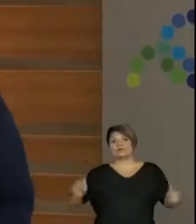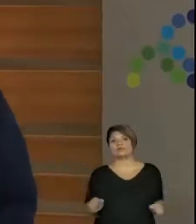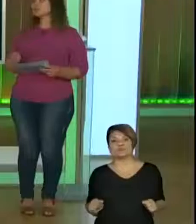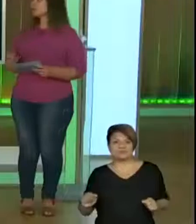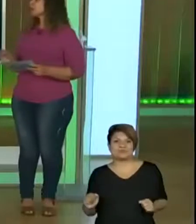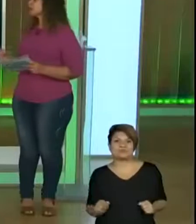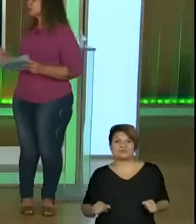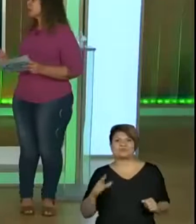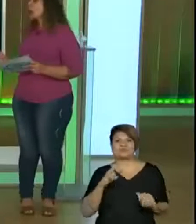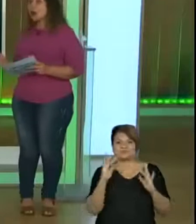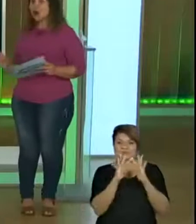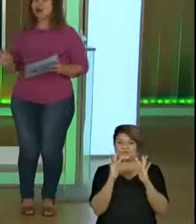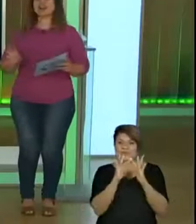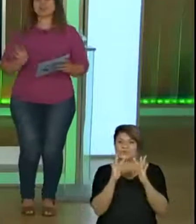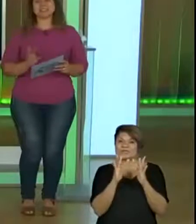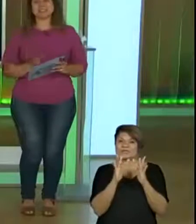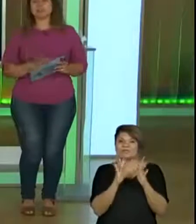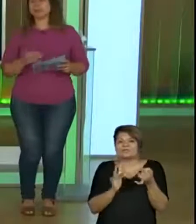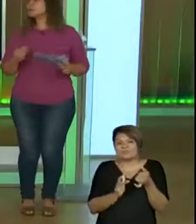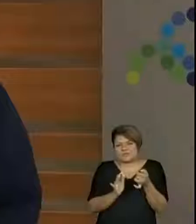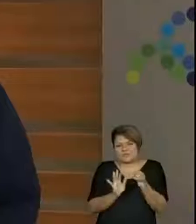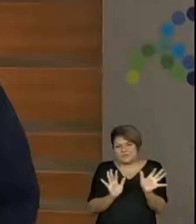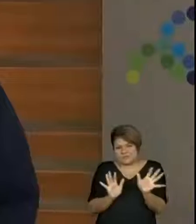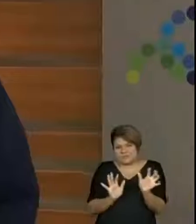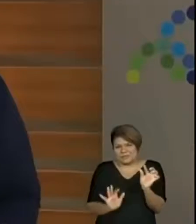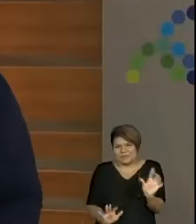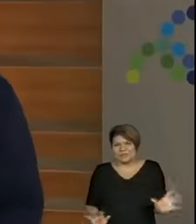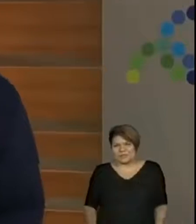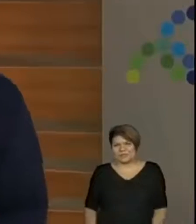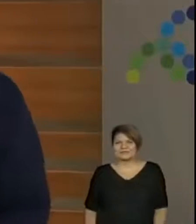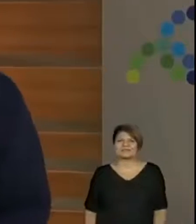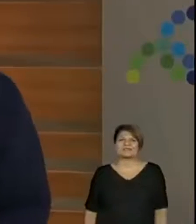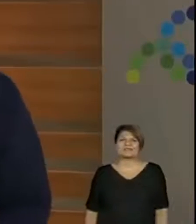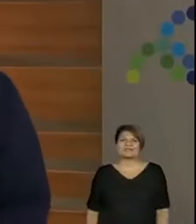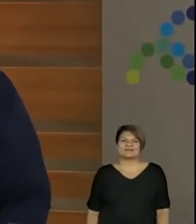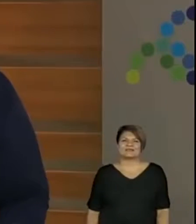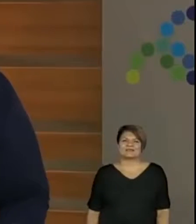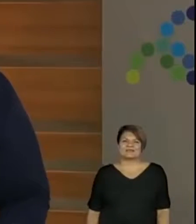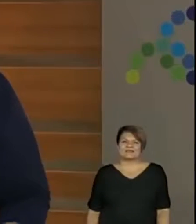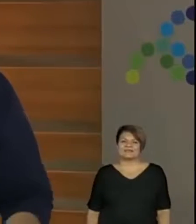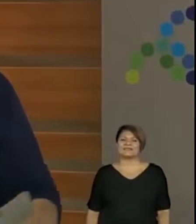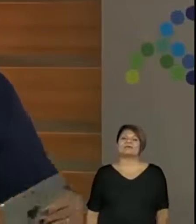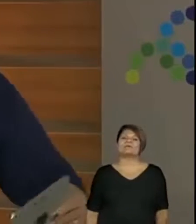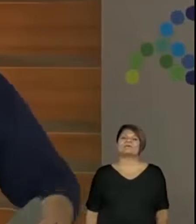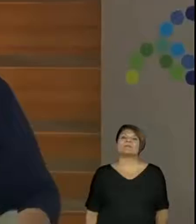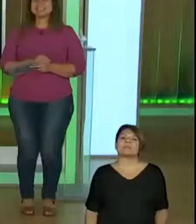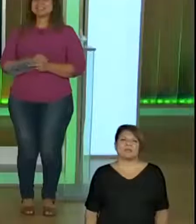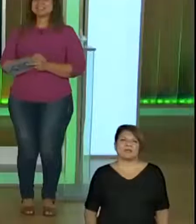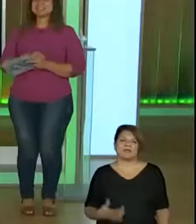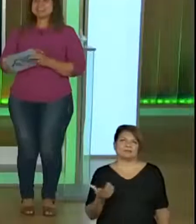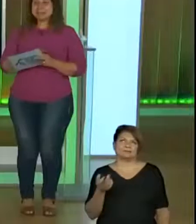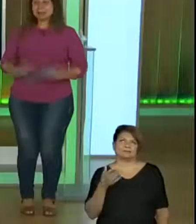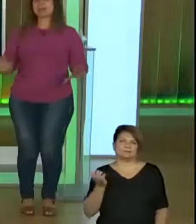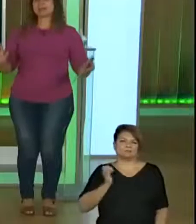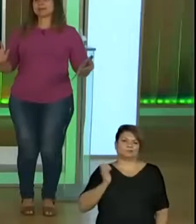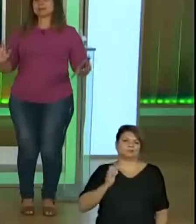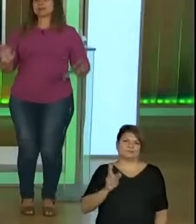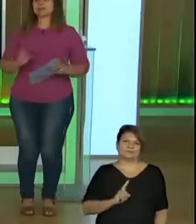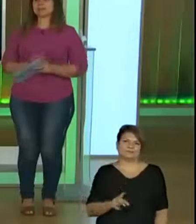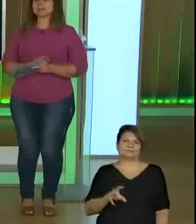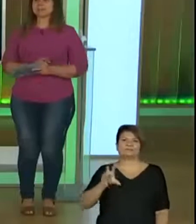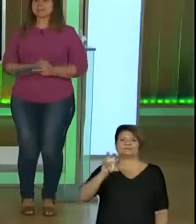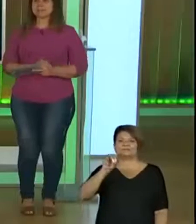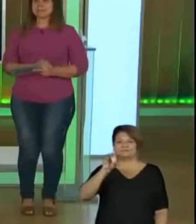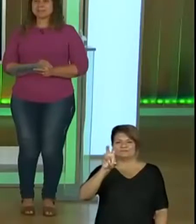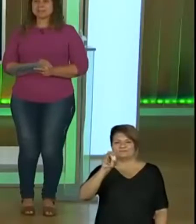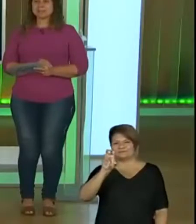mais contato com os valores menores. Pelo menos eu, né, professora? Não, eu também, não. Não vamos dizer que a gente tem... 50,